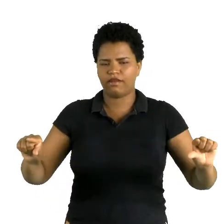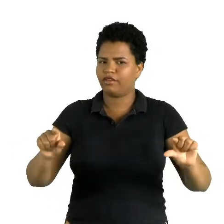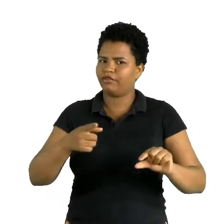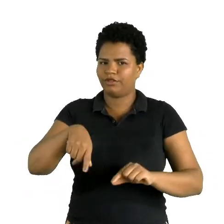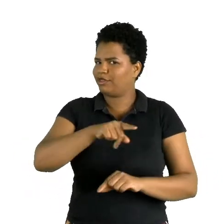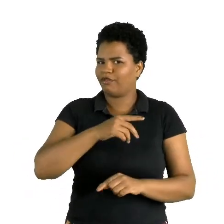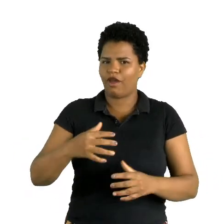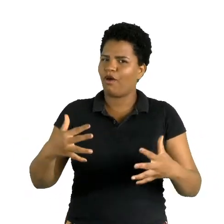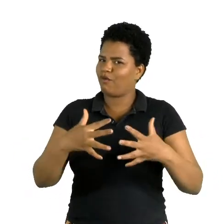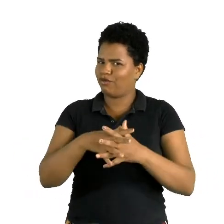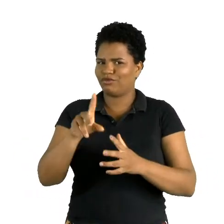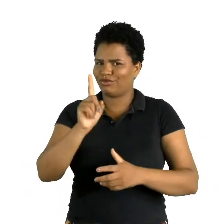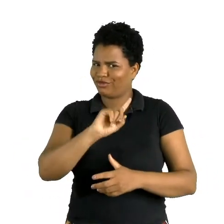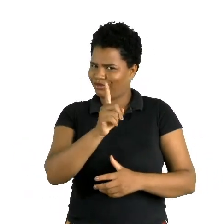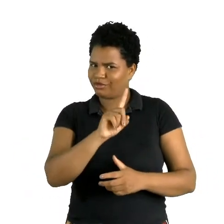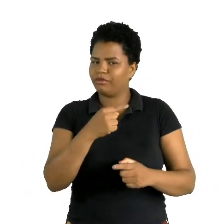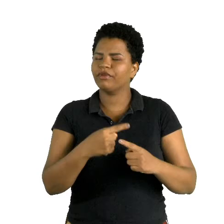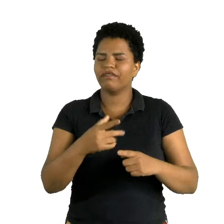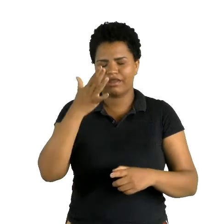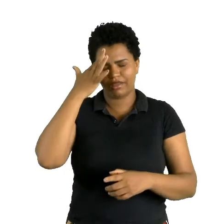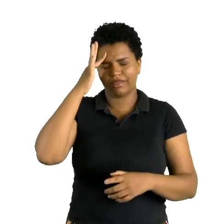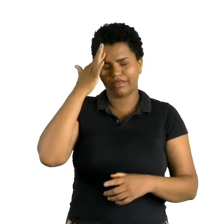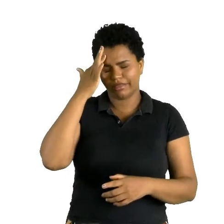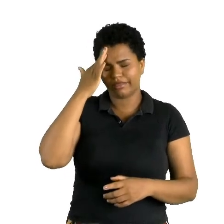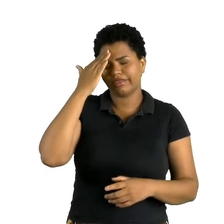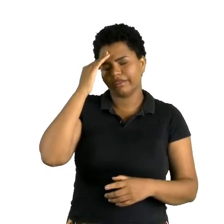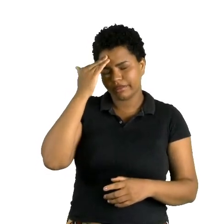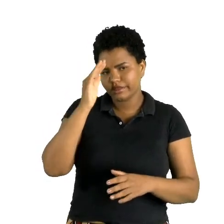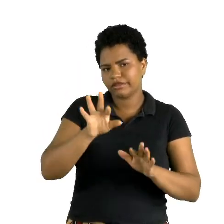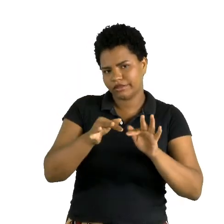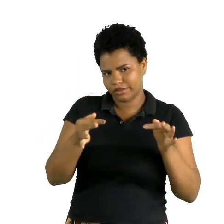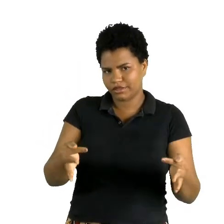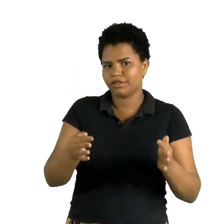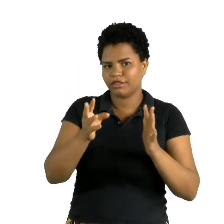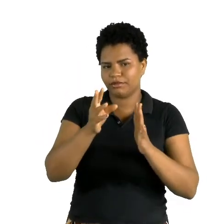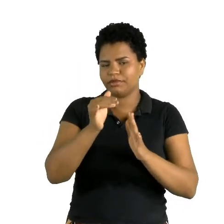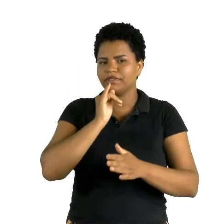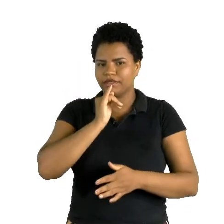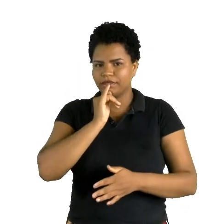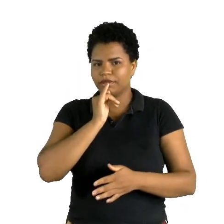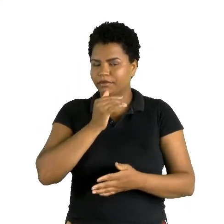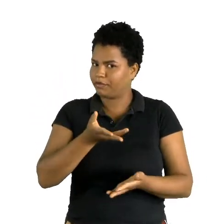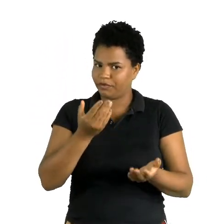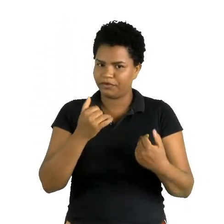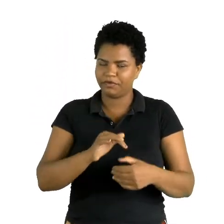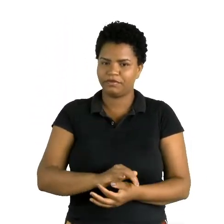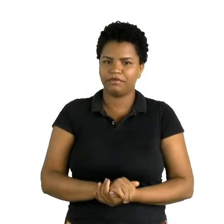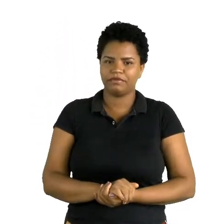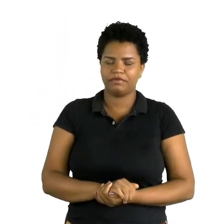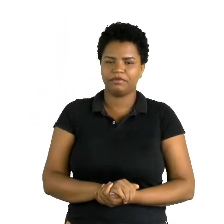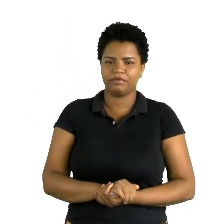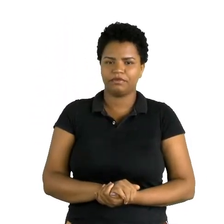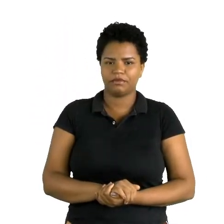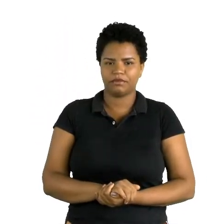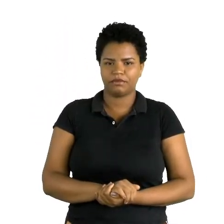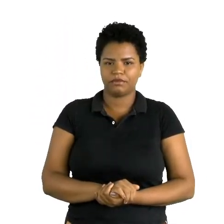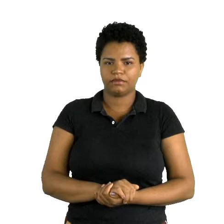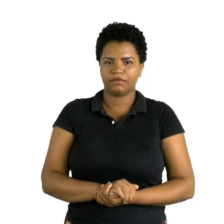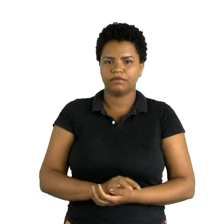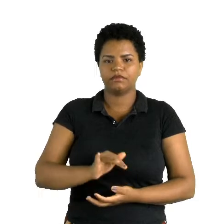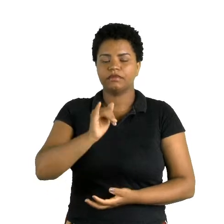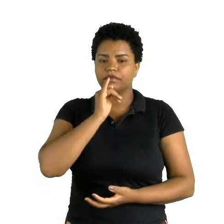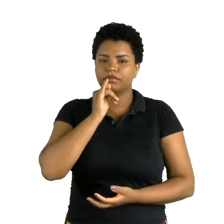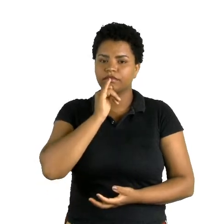confundir, porque você vai, obviamente, entender bem simples os nossos exemplos. Então, vamos lá? Aqui nós temos o nosso exemplo